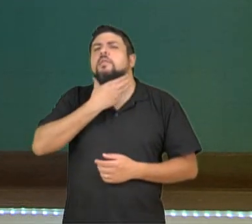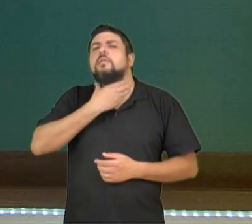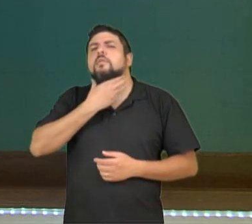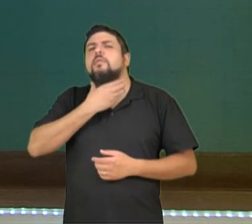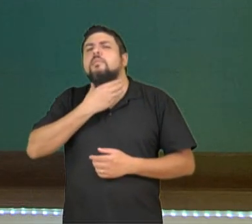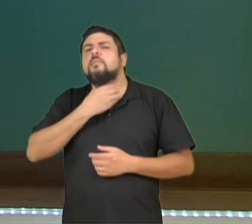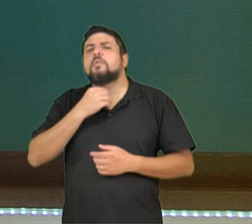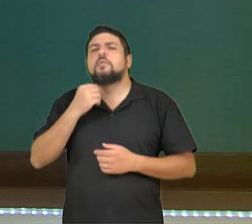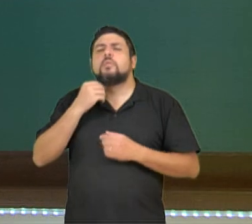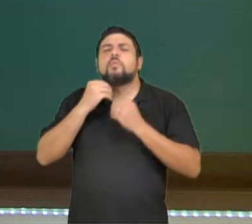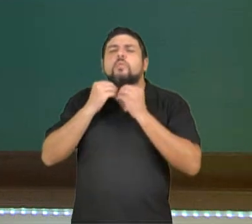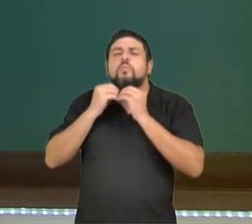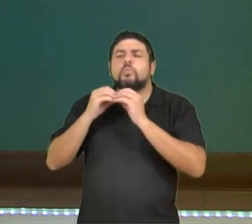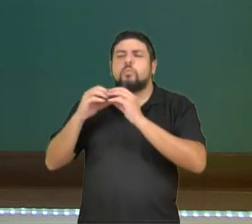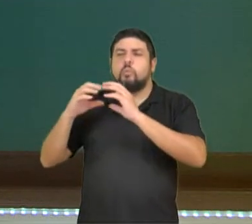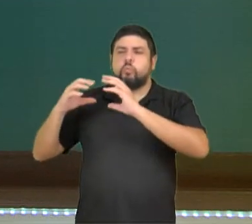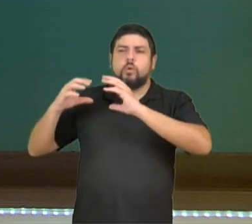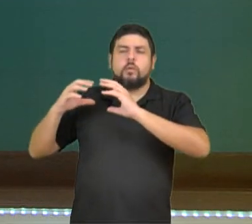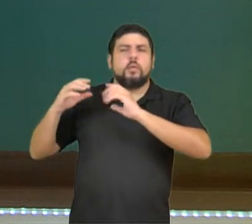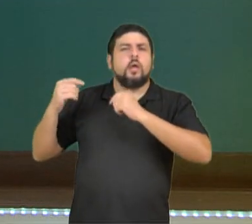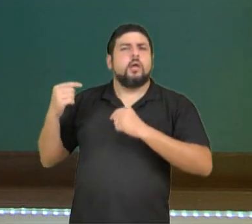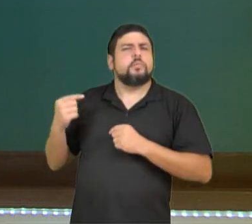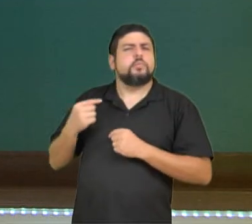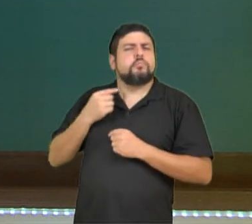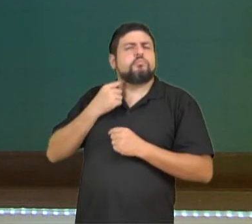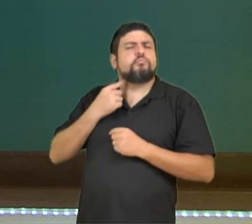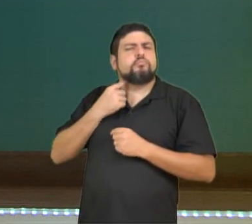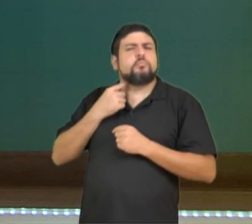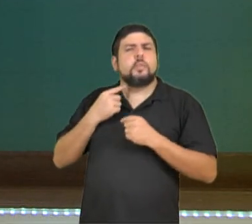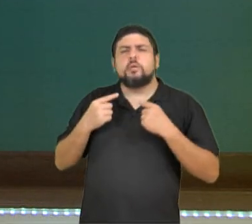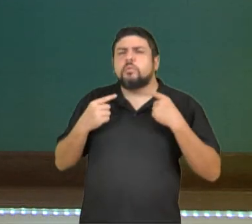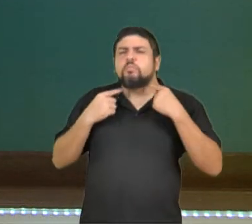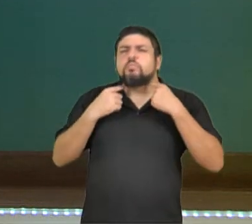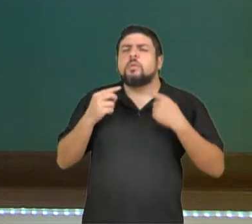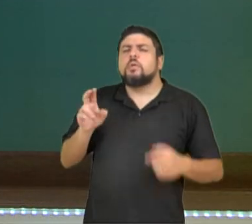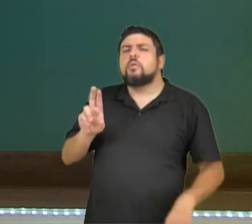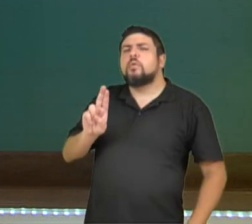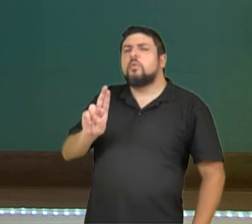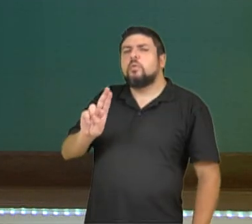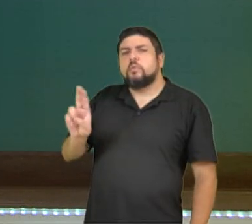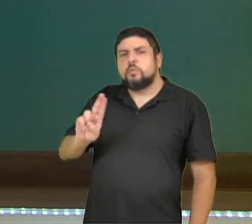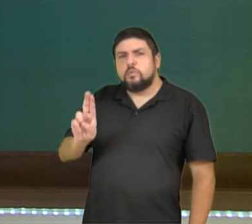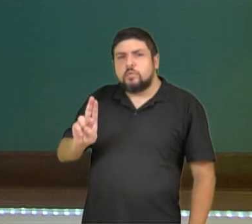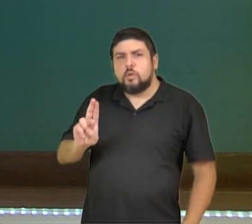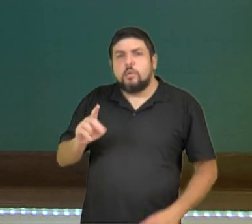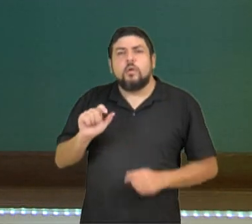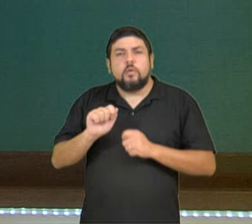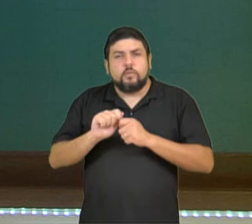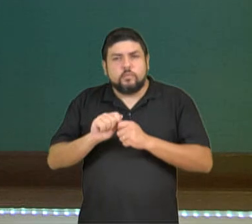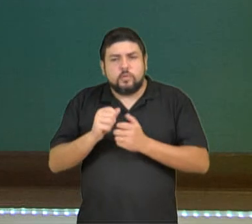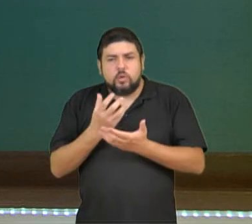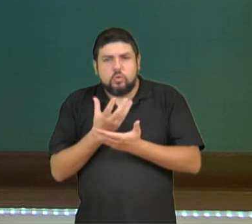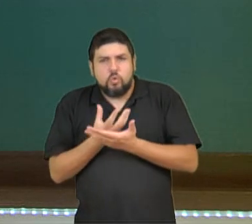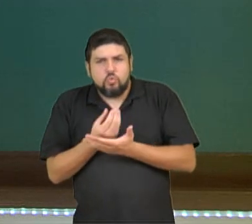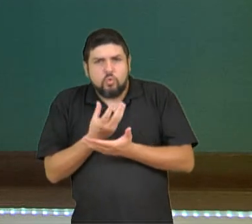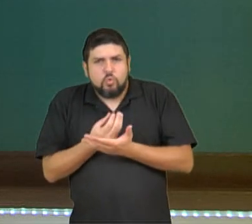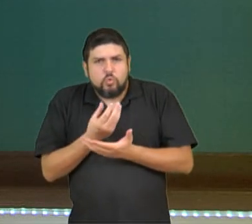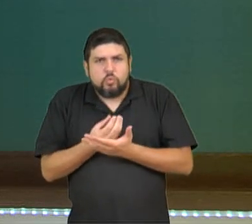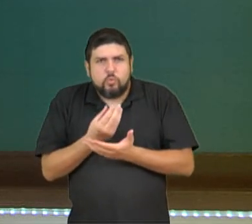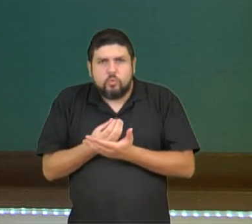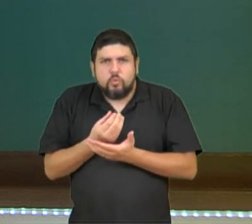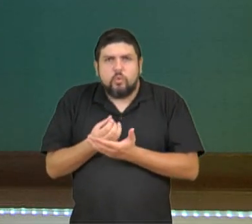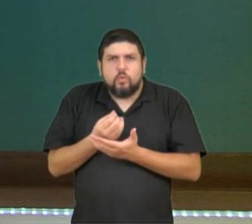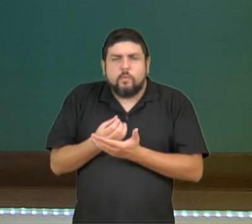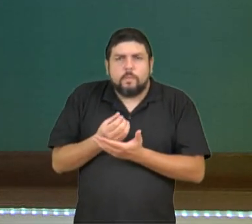gente tivesse dado um zoom. E aí, então, como que se chama essa estrutura que filtra a linfa, que elimina